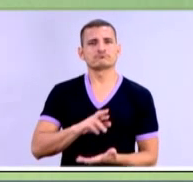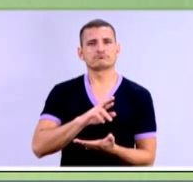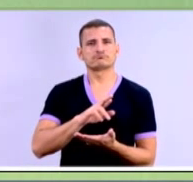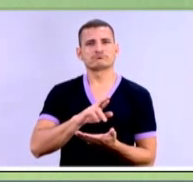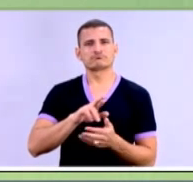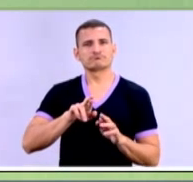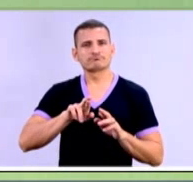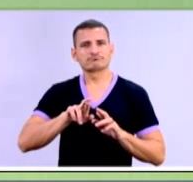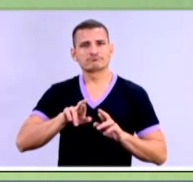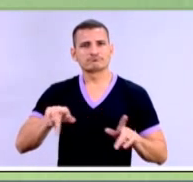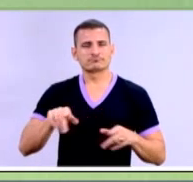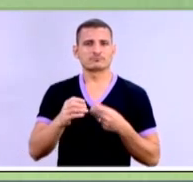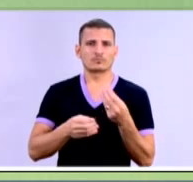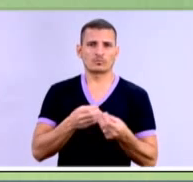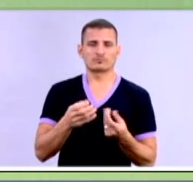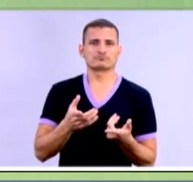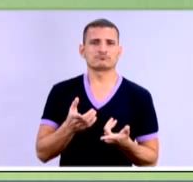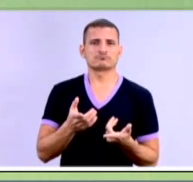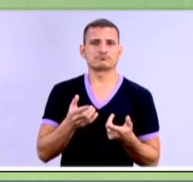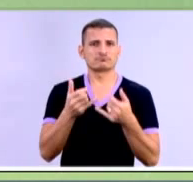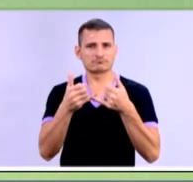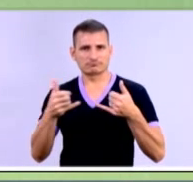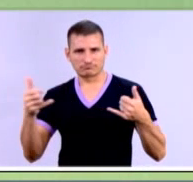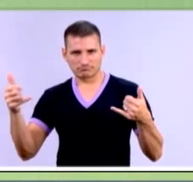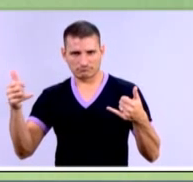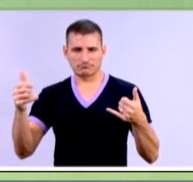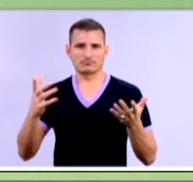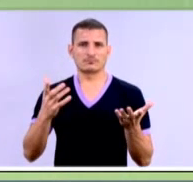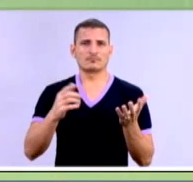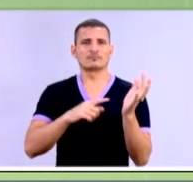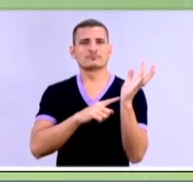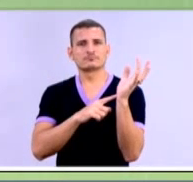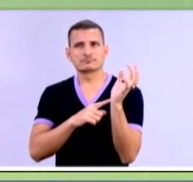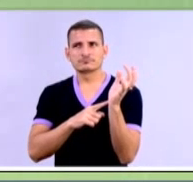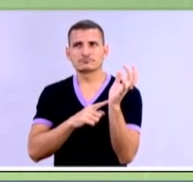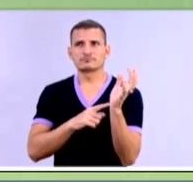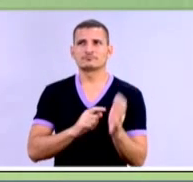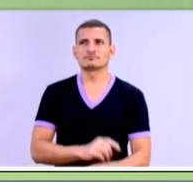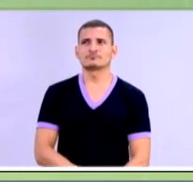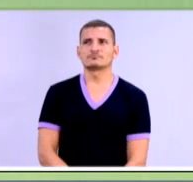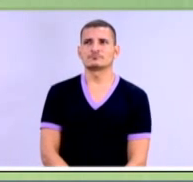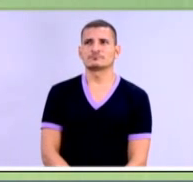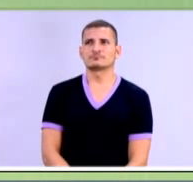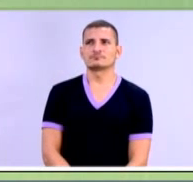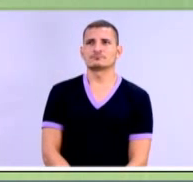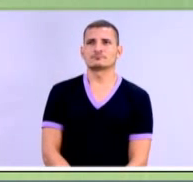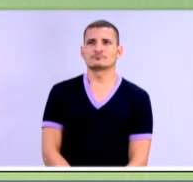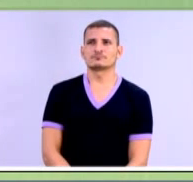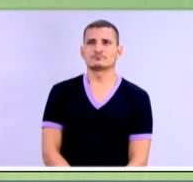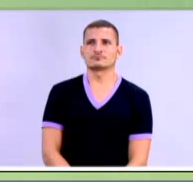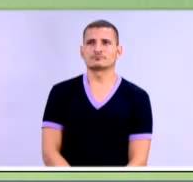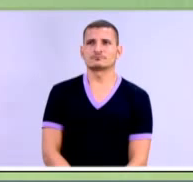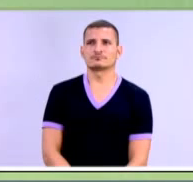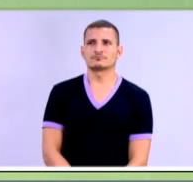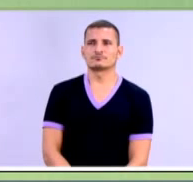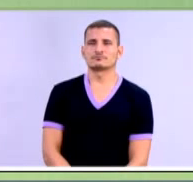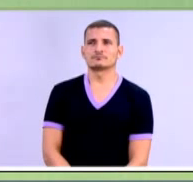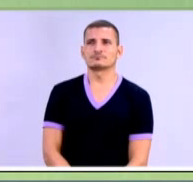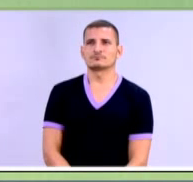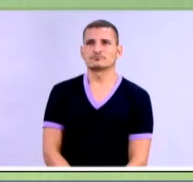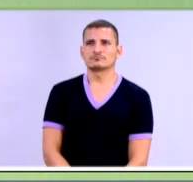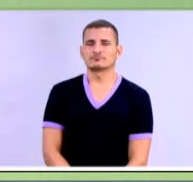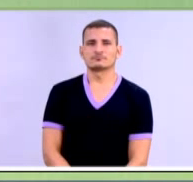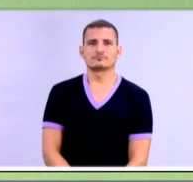com transmissão omnidirecional e direcional. Professor, o que nossos alunos disseram? Houve também participação,